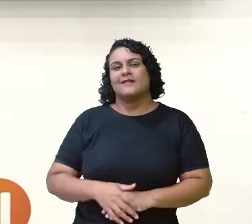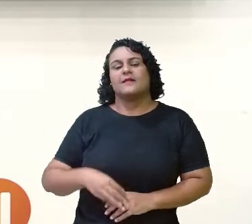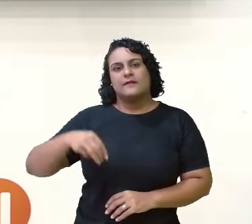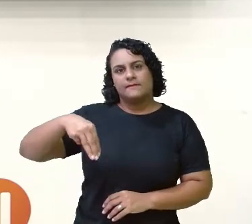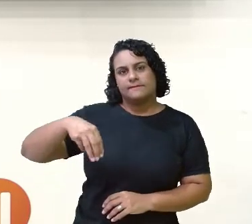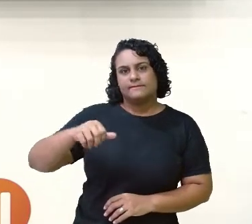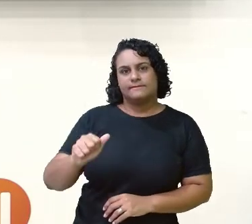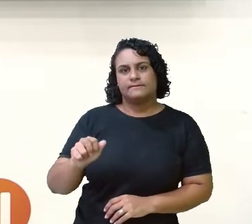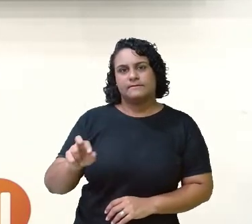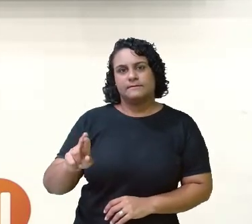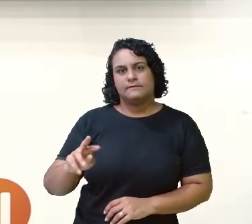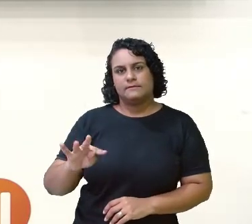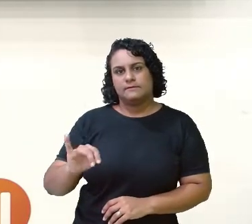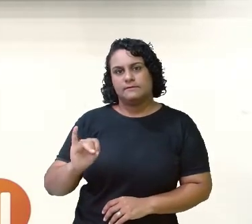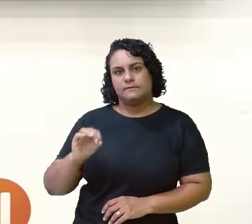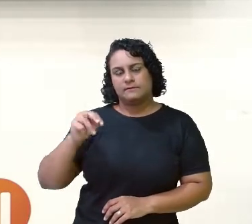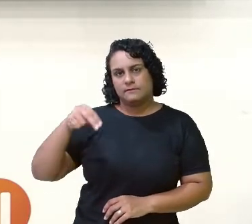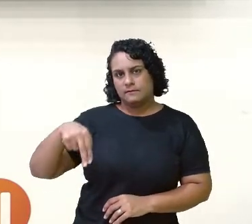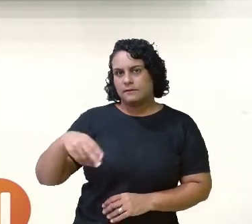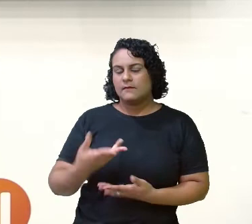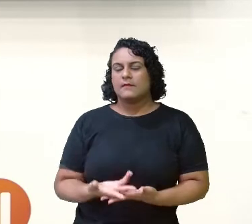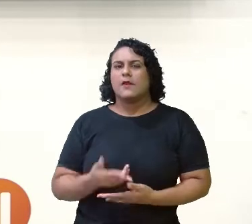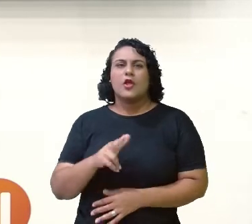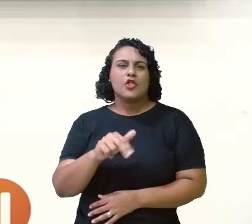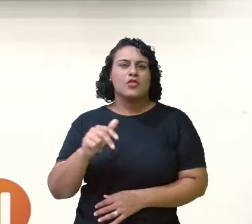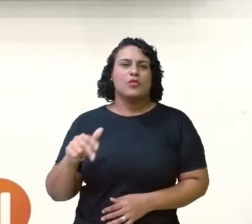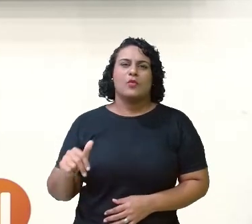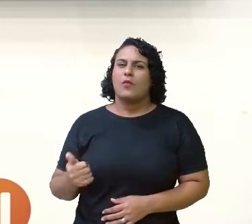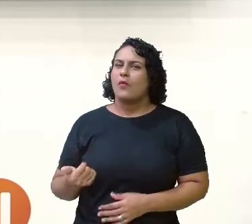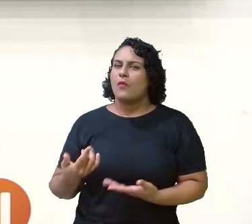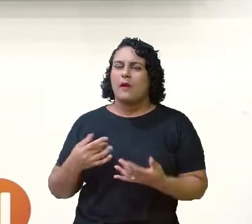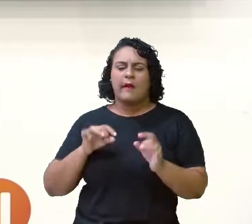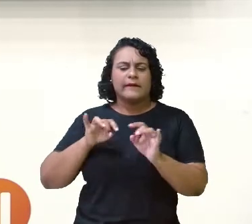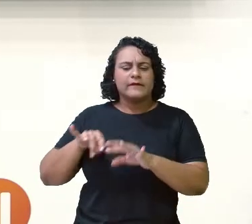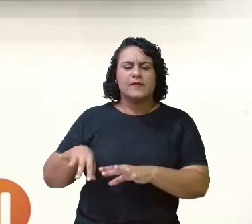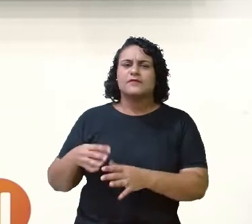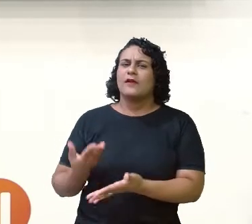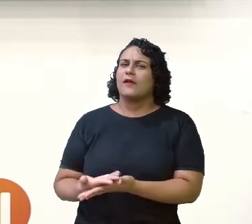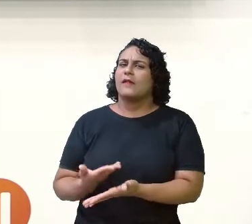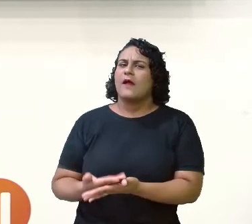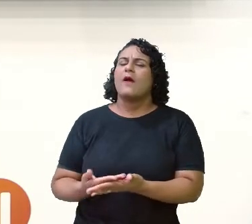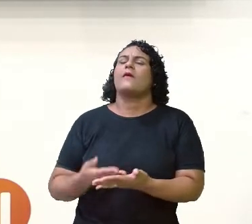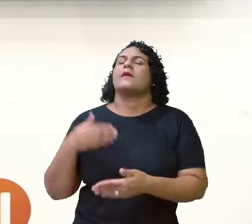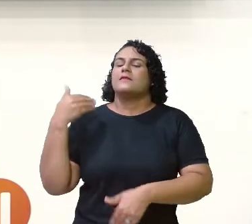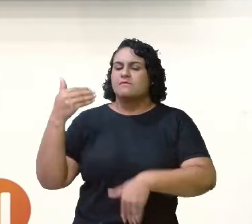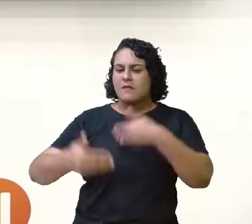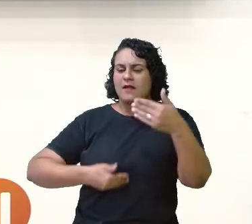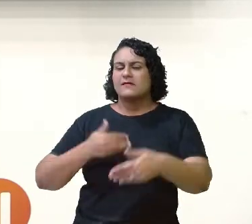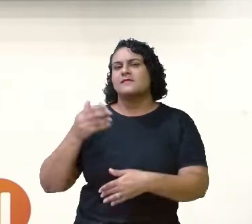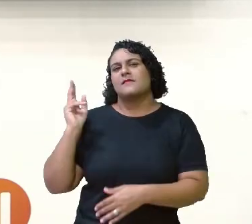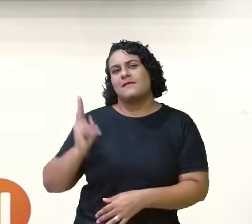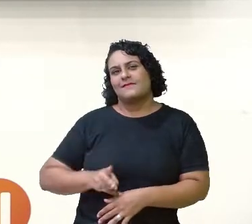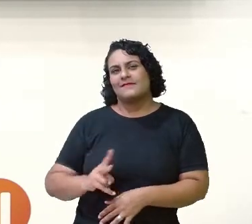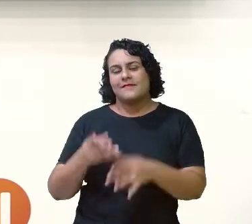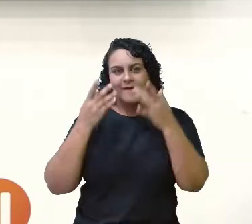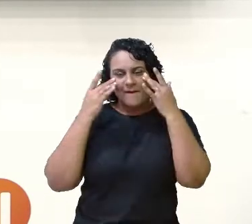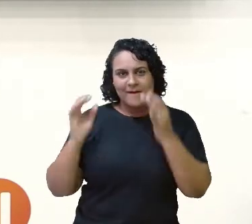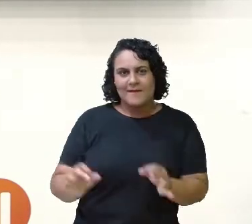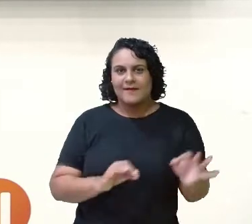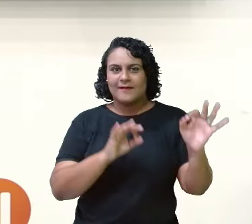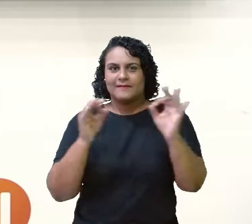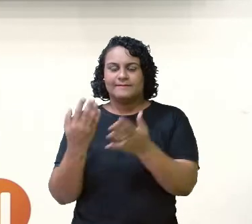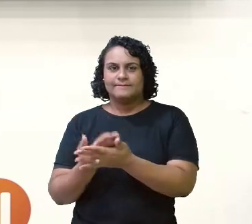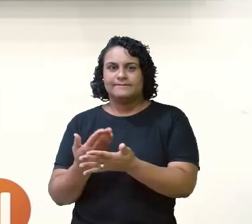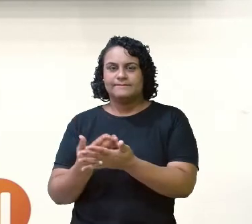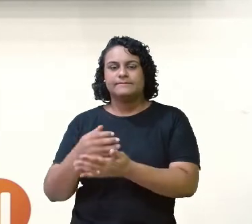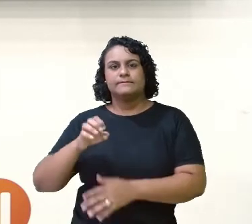Martim, como sempre, né? Martim nunca me abandona e sempre participa das aulas, né? Beijão, Martim. E